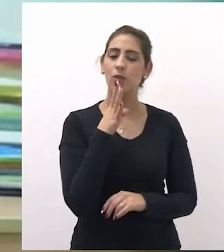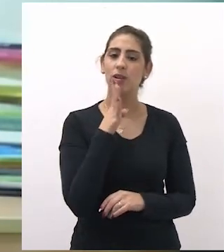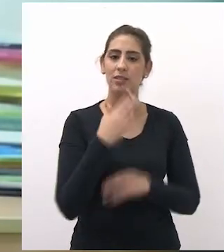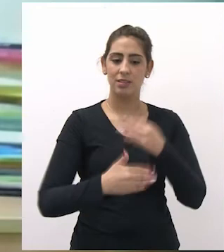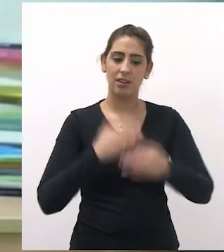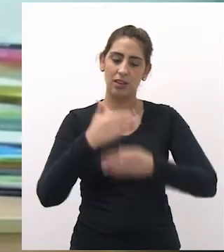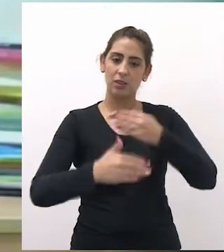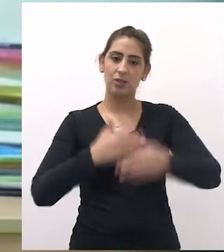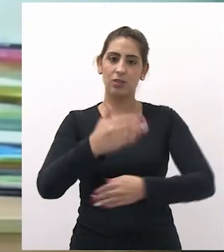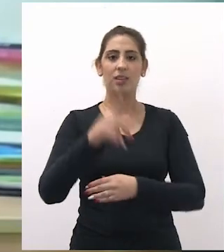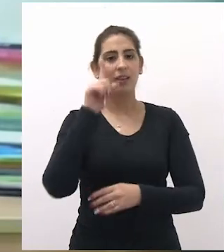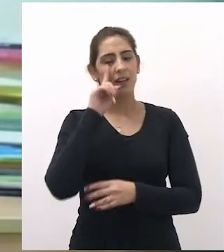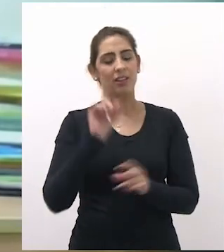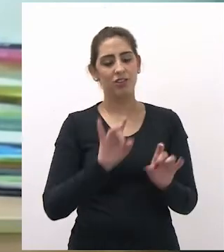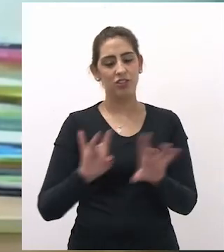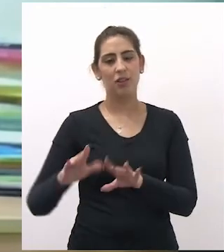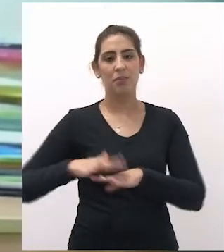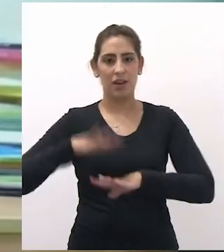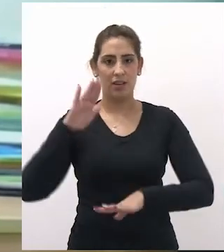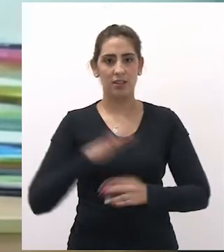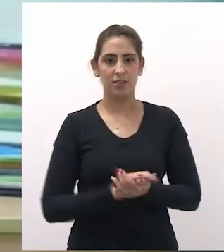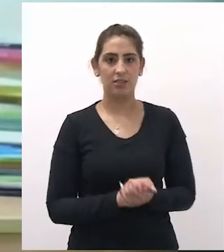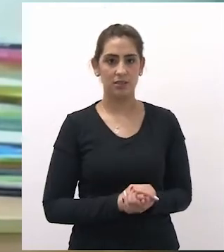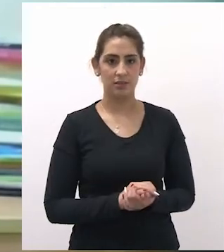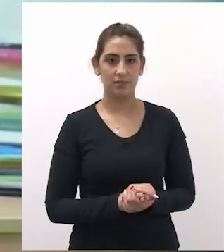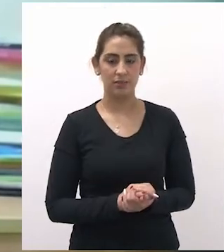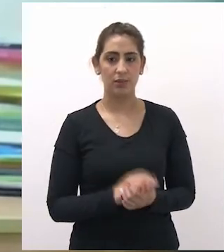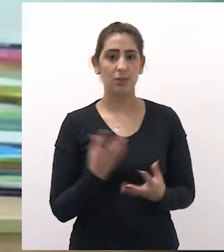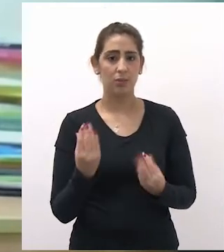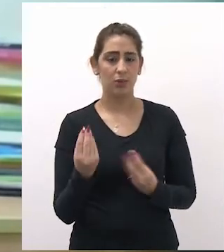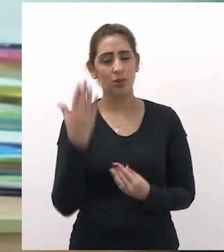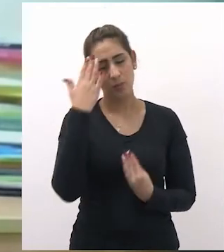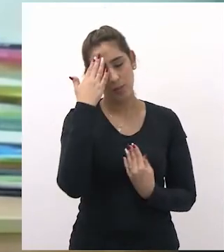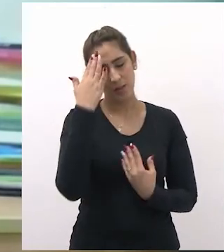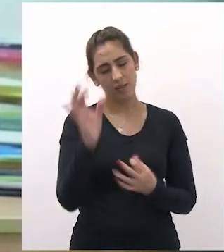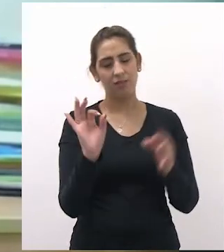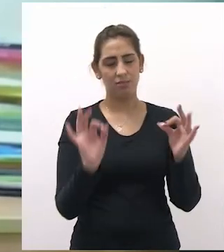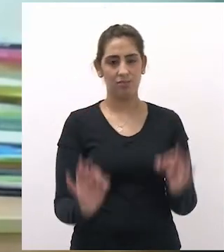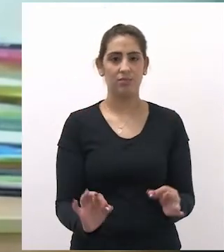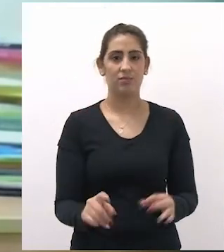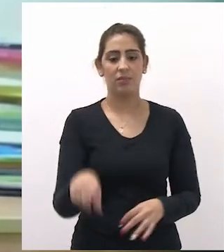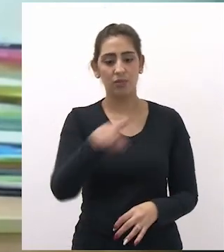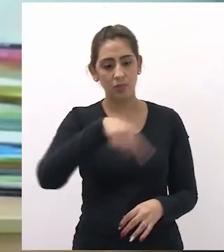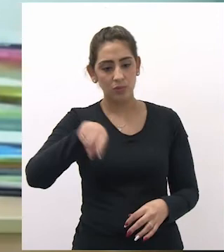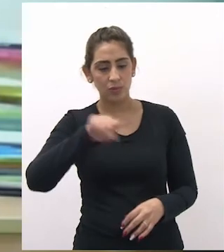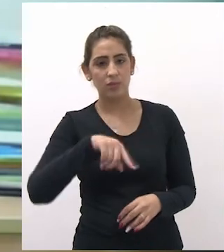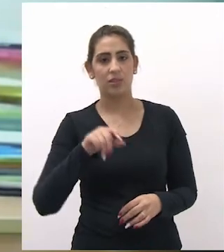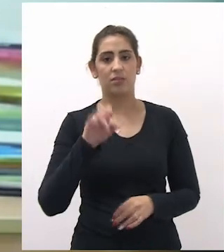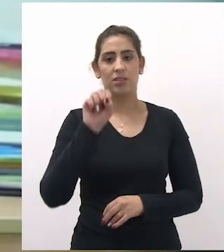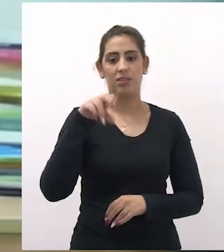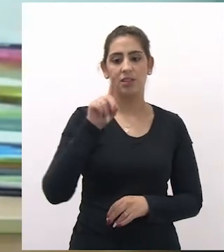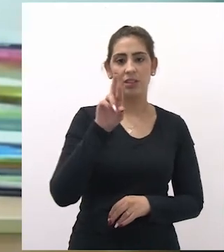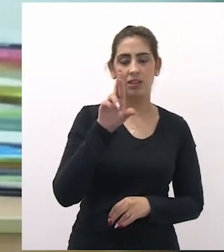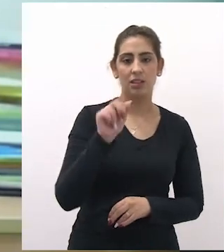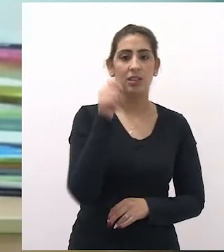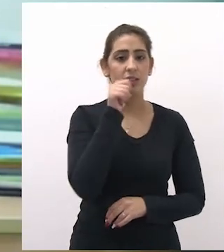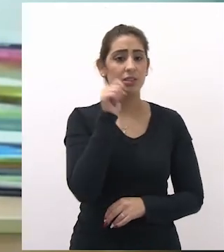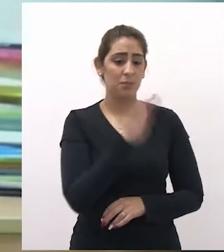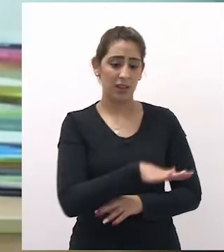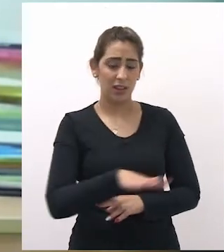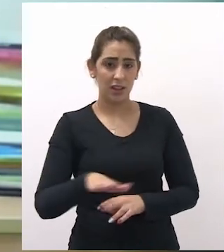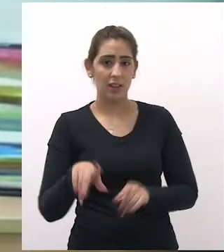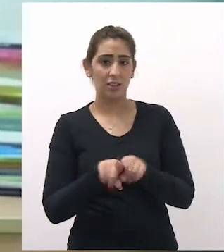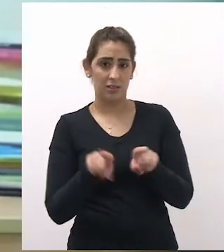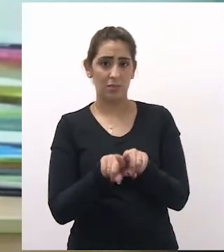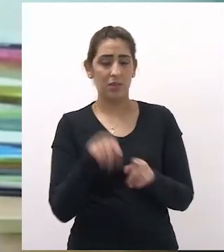né? Cada dia mais. E, assim, muito obrigada mesmo a você, a Sandra, as meninas,